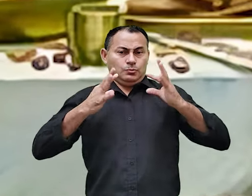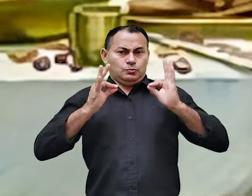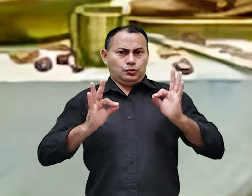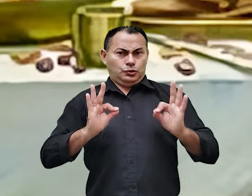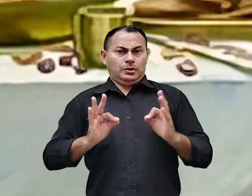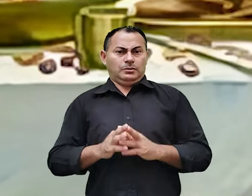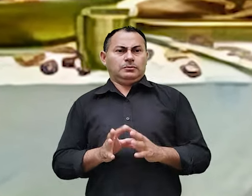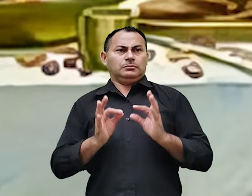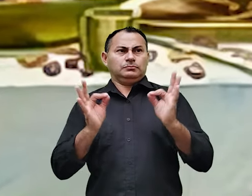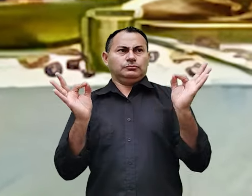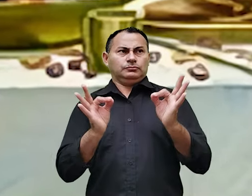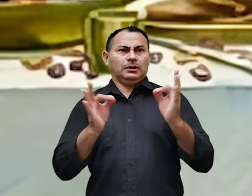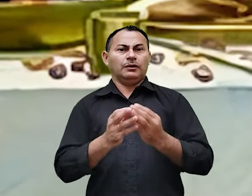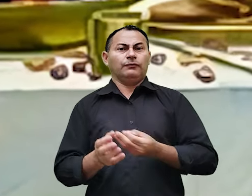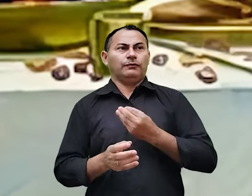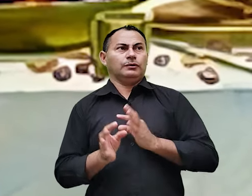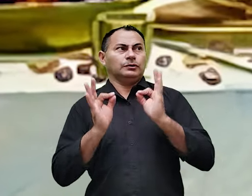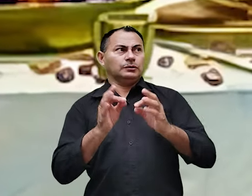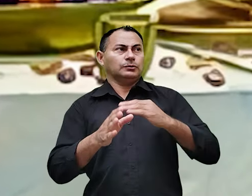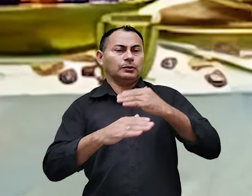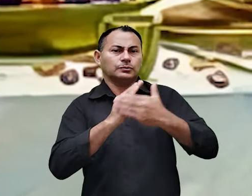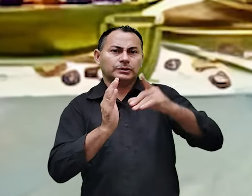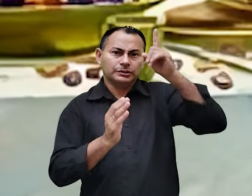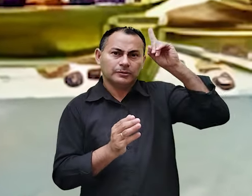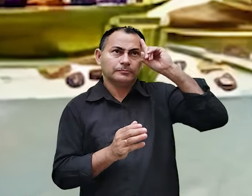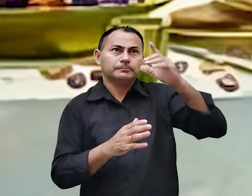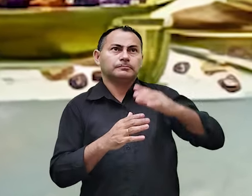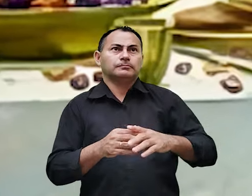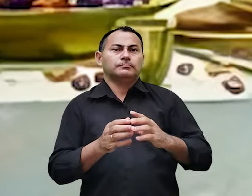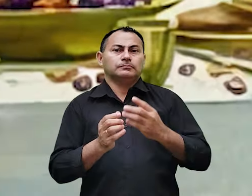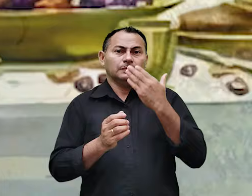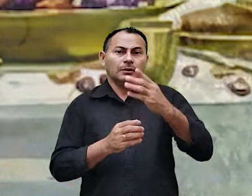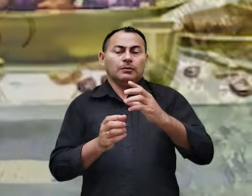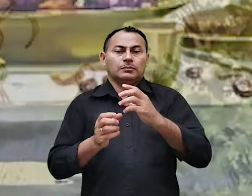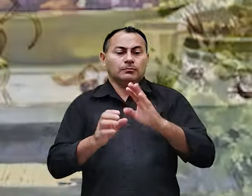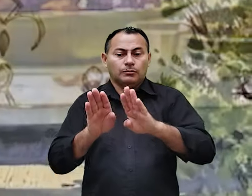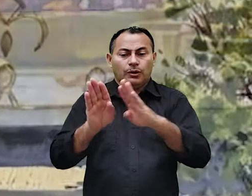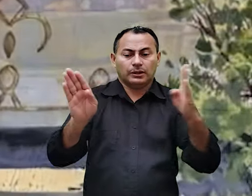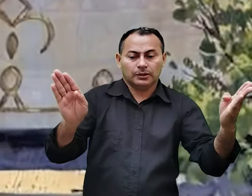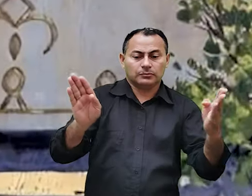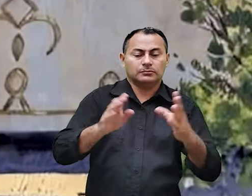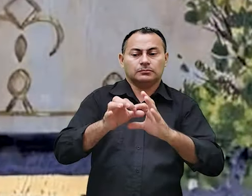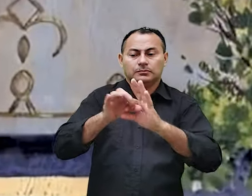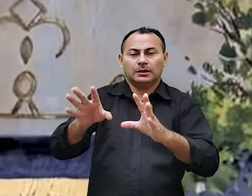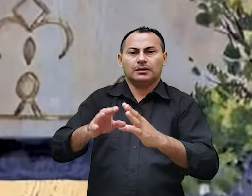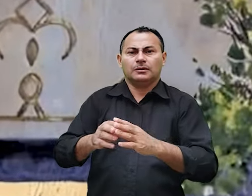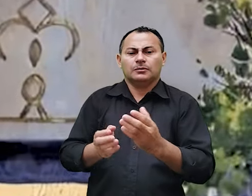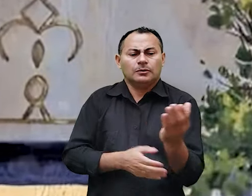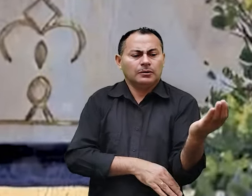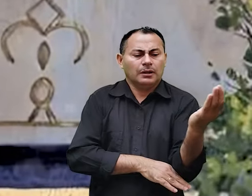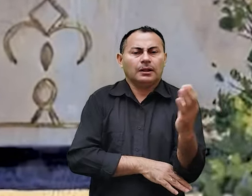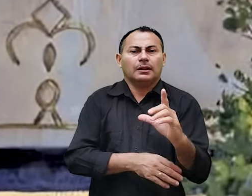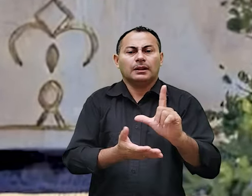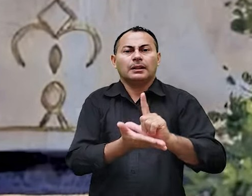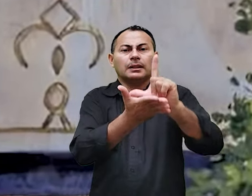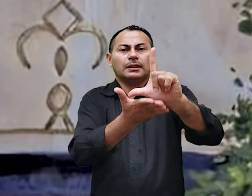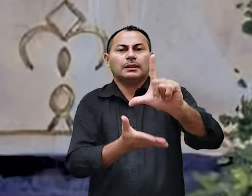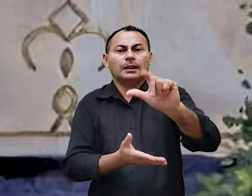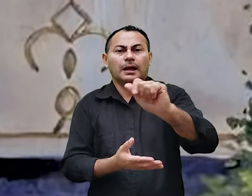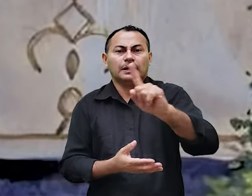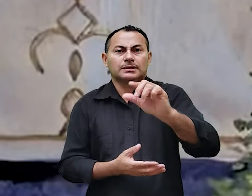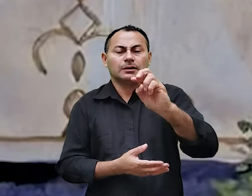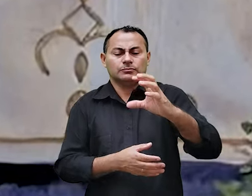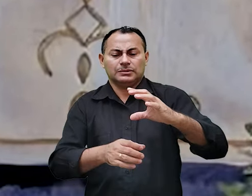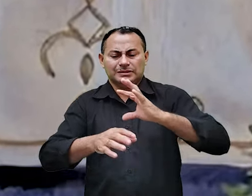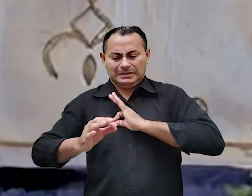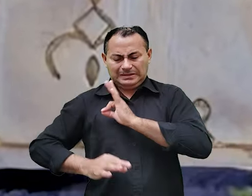se vestia de púrpura e de linho fino e vivia no luxo todos os dias. Diante do seu portão fora deixado um mendigo chamado